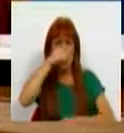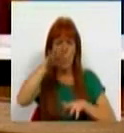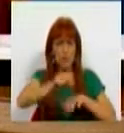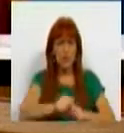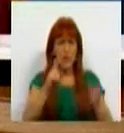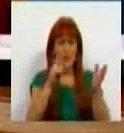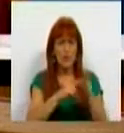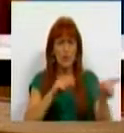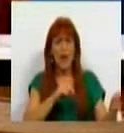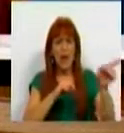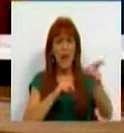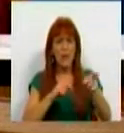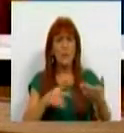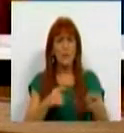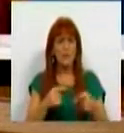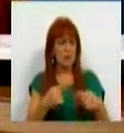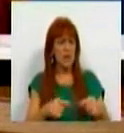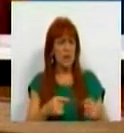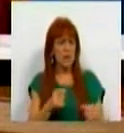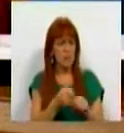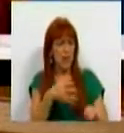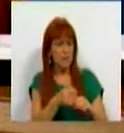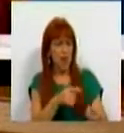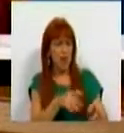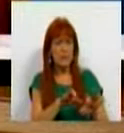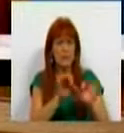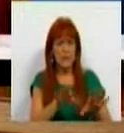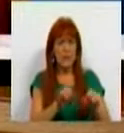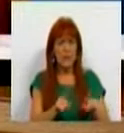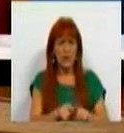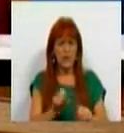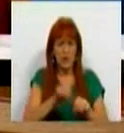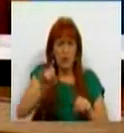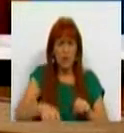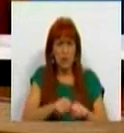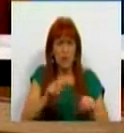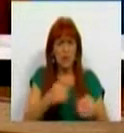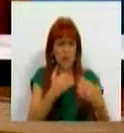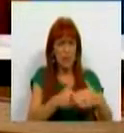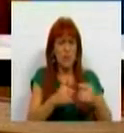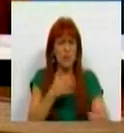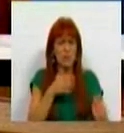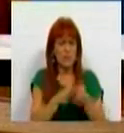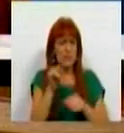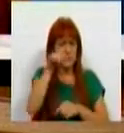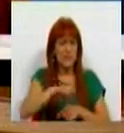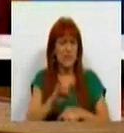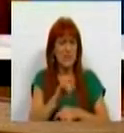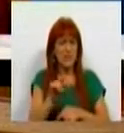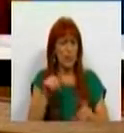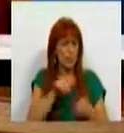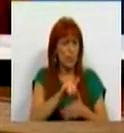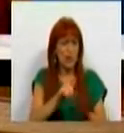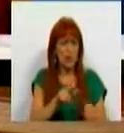pelos Estados Unidos da América que se encontram contaminados, bem como à eliminação dos constrangimentos da utilização civil do aeroporto das